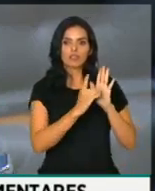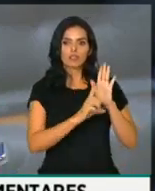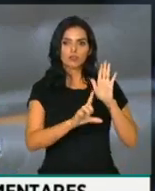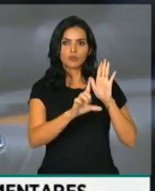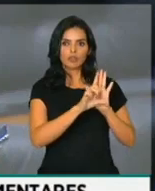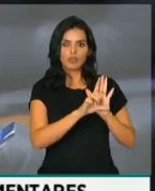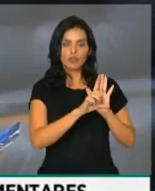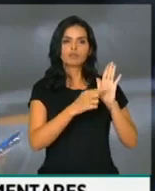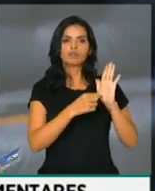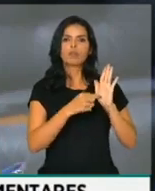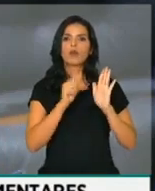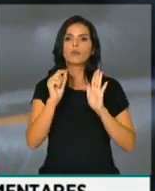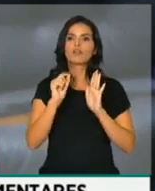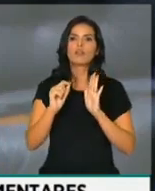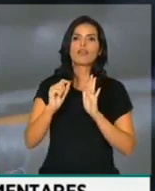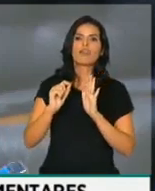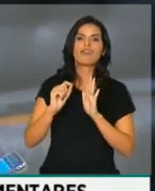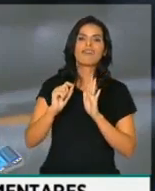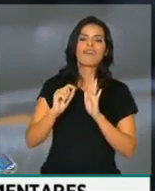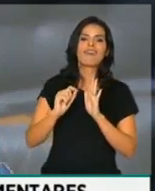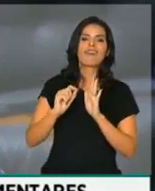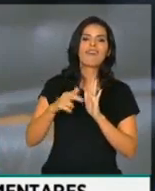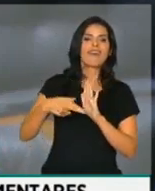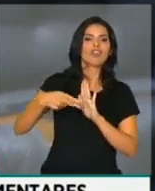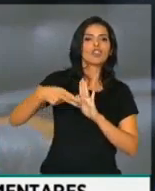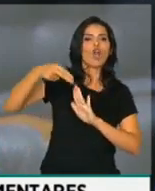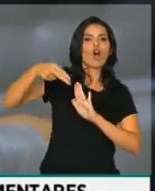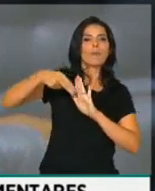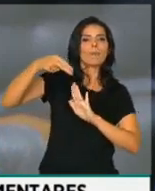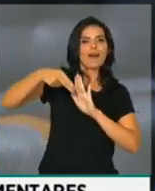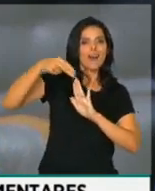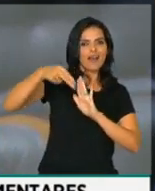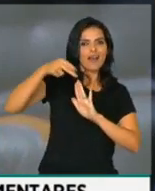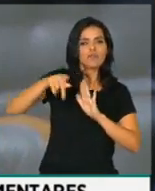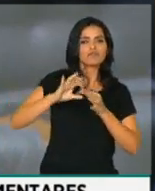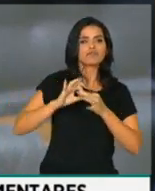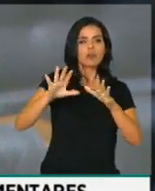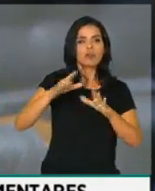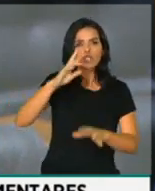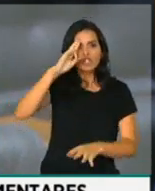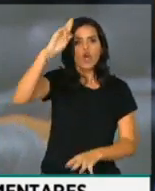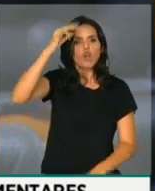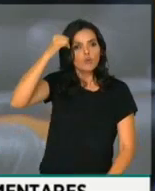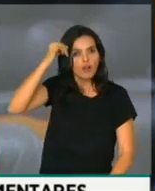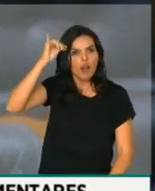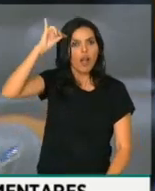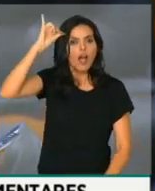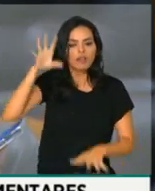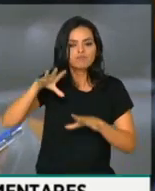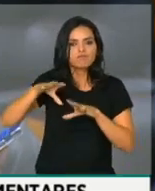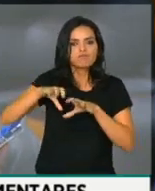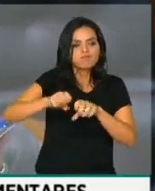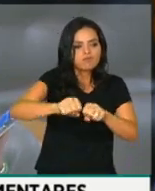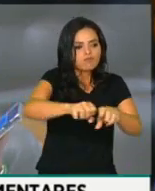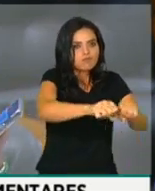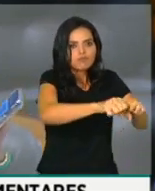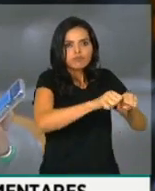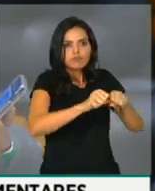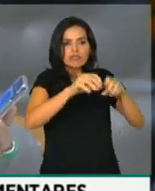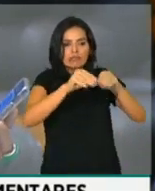assustar instrução normativa que possibilita que fazendeiros se apropriem de terras indígenas.